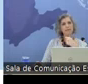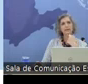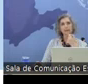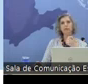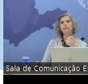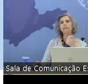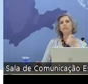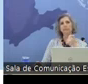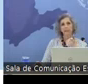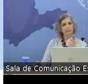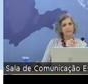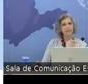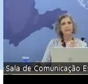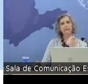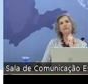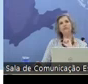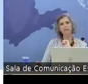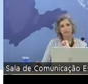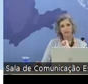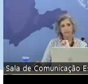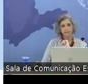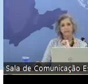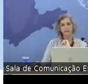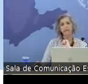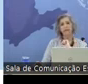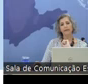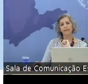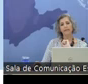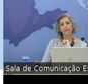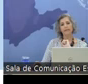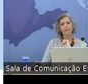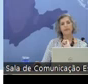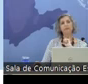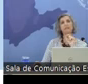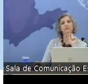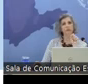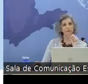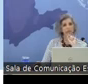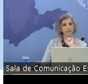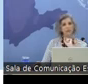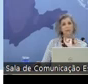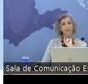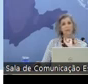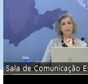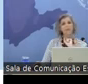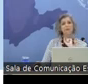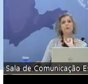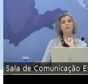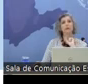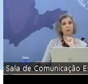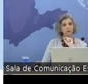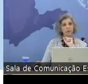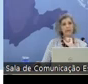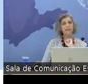utilizar cabergolina para inibição da lactação utilizar o enfaixamento então também isso aqui é importante que vocês vejam que tá acontecendo no seu município